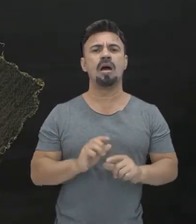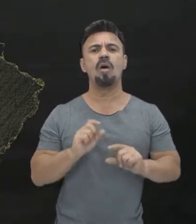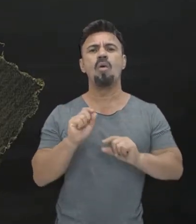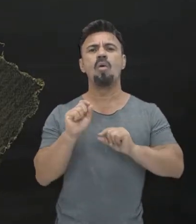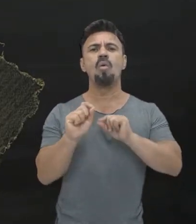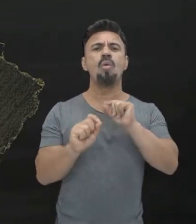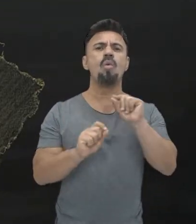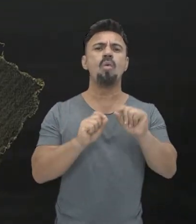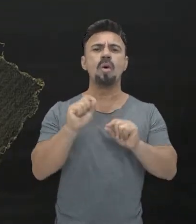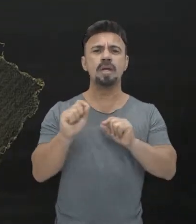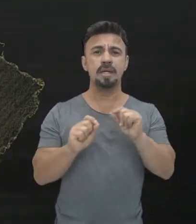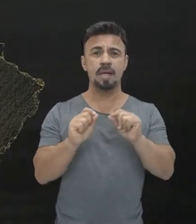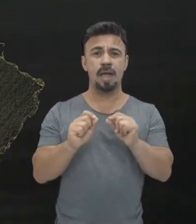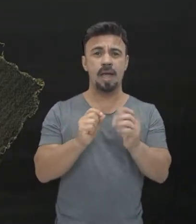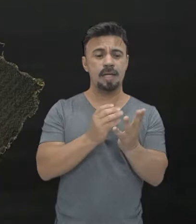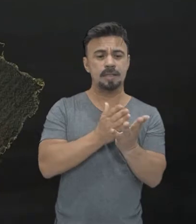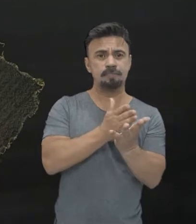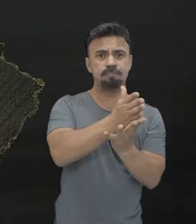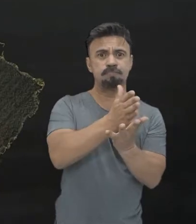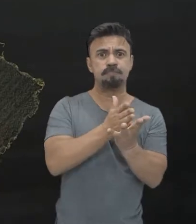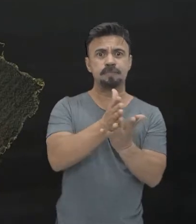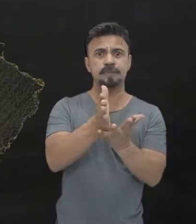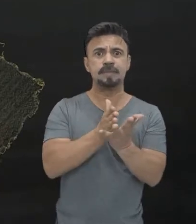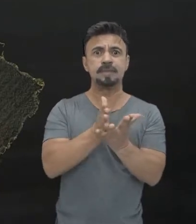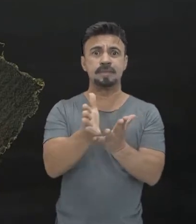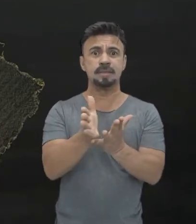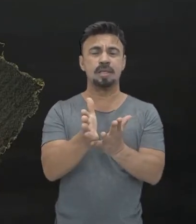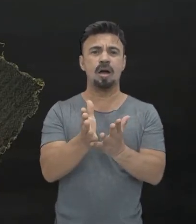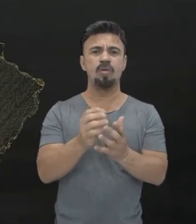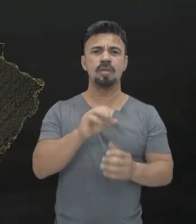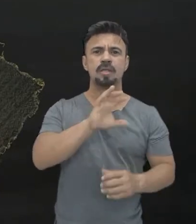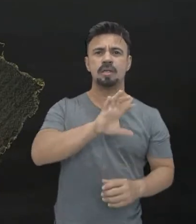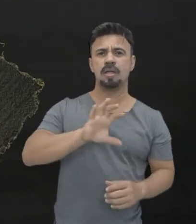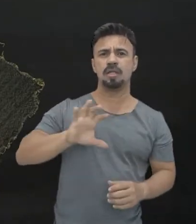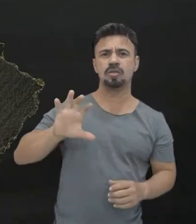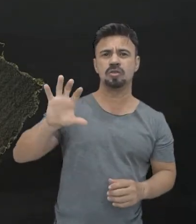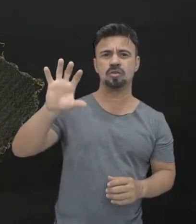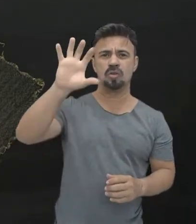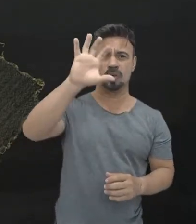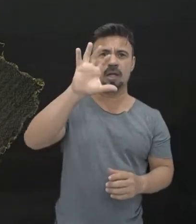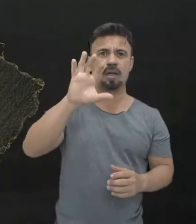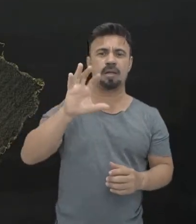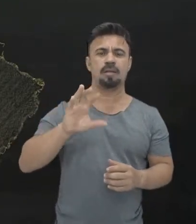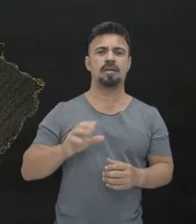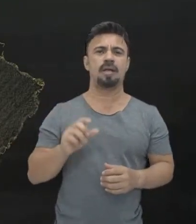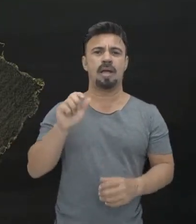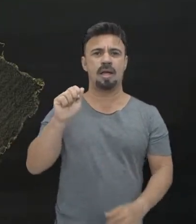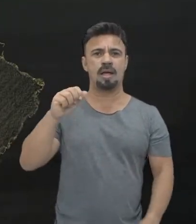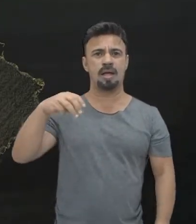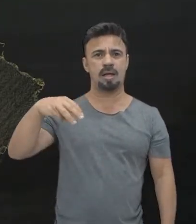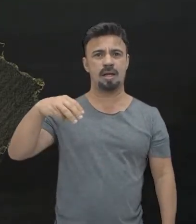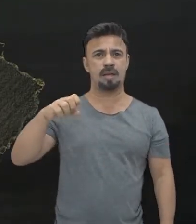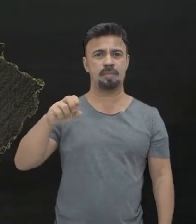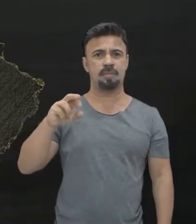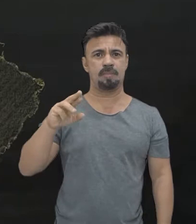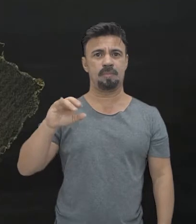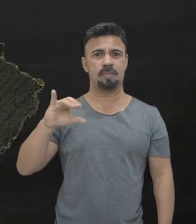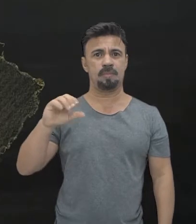é essa divisão e como é que a gente pode regionalizar o continente americano. Lembrando